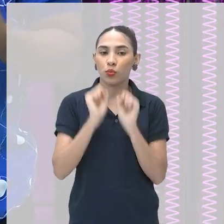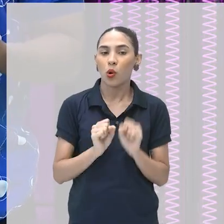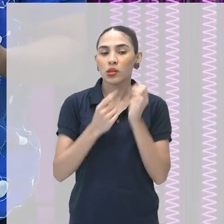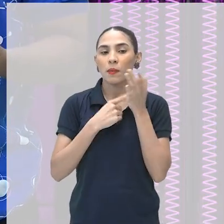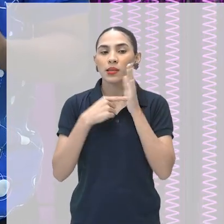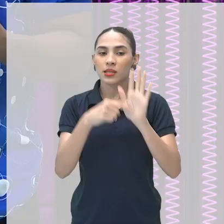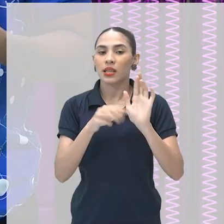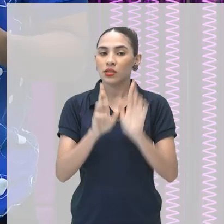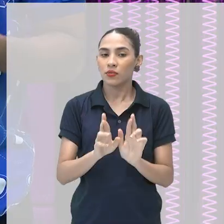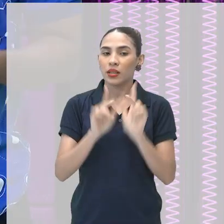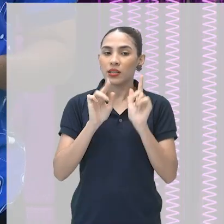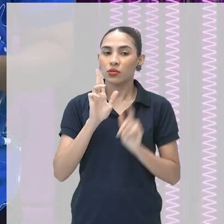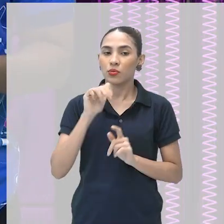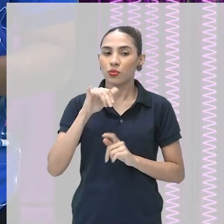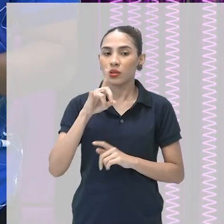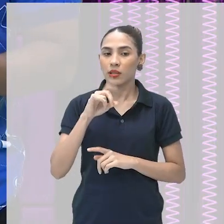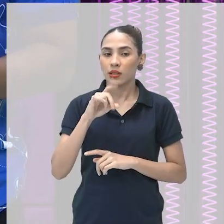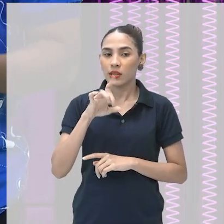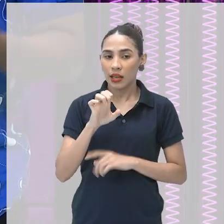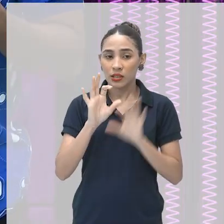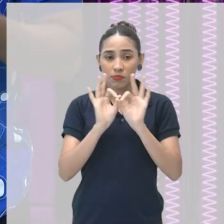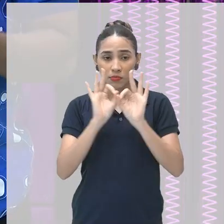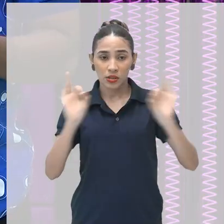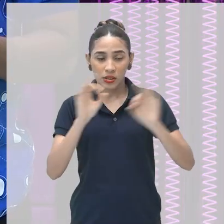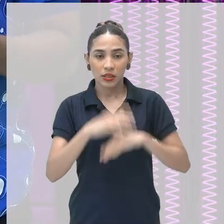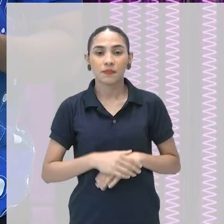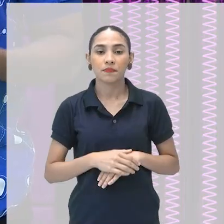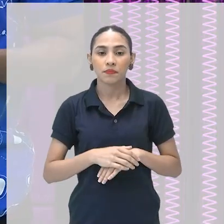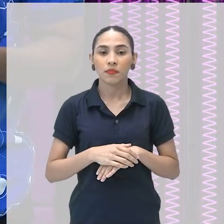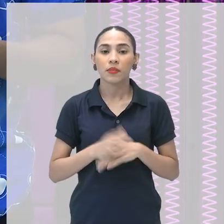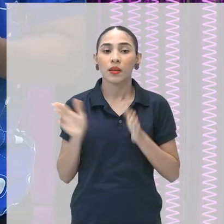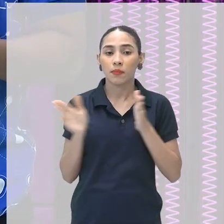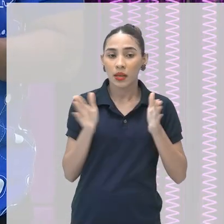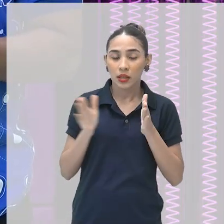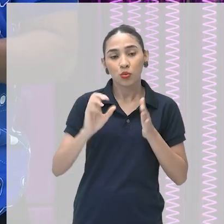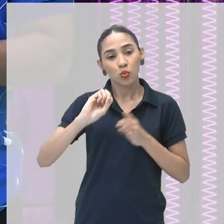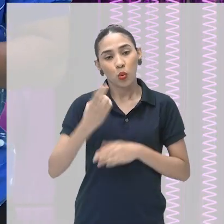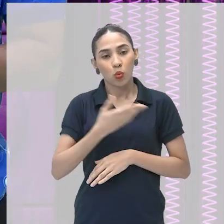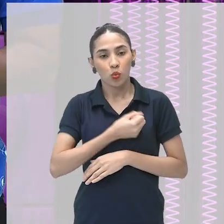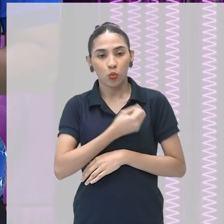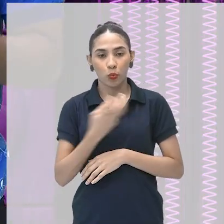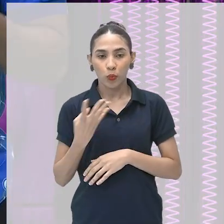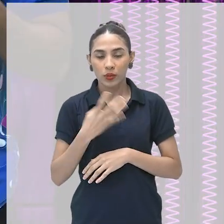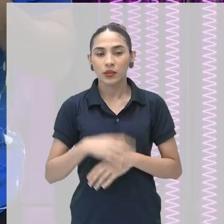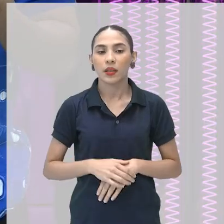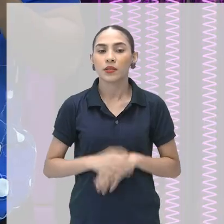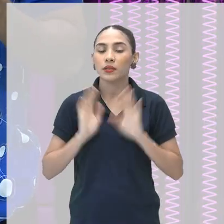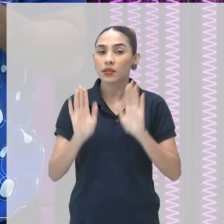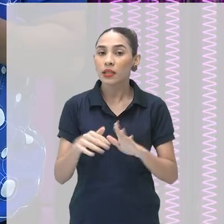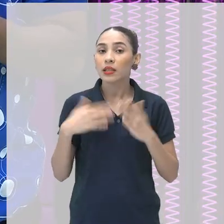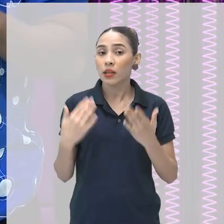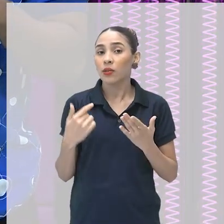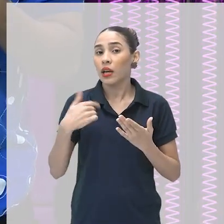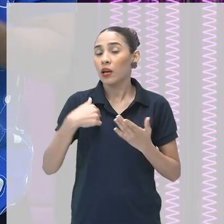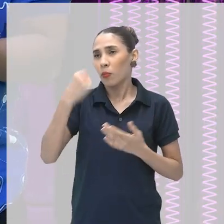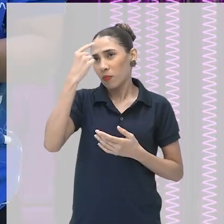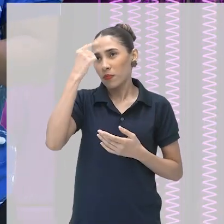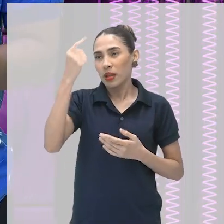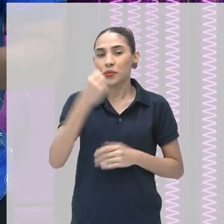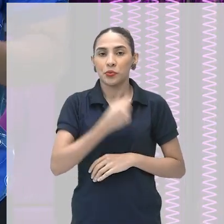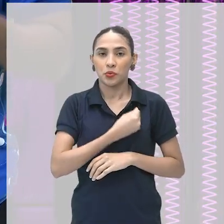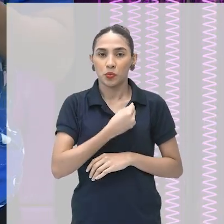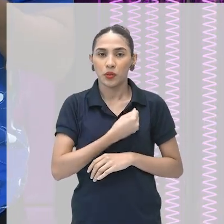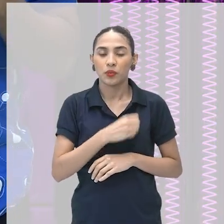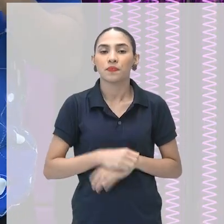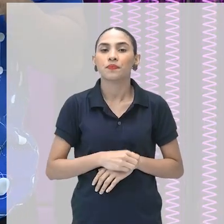podem apresentar diferentes unidades de medidas expressas em tempo ou quantidade. Então, quando eu penso em